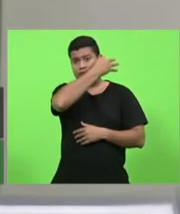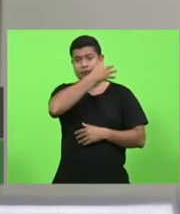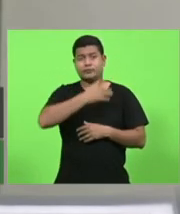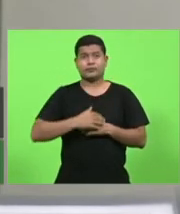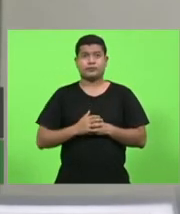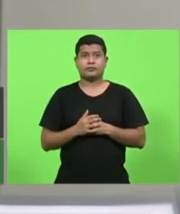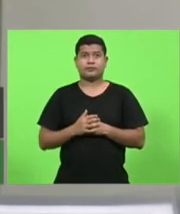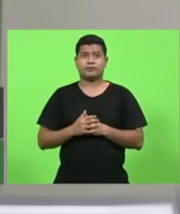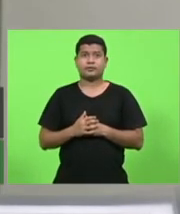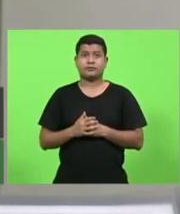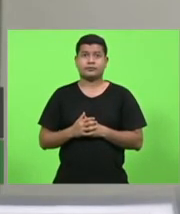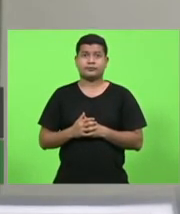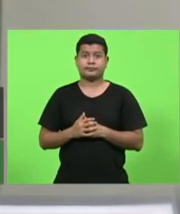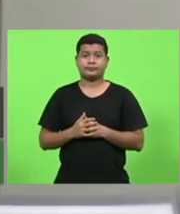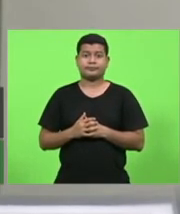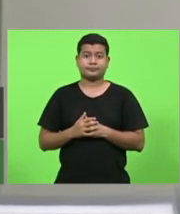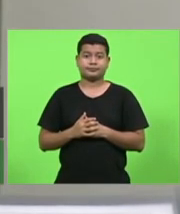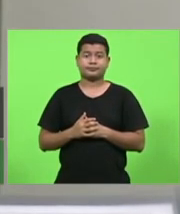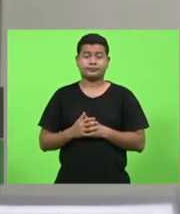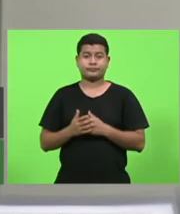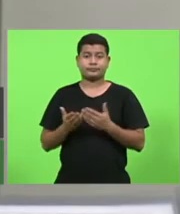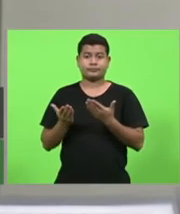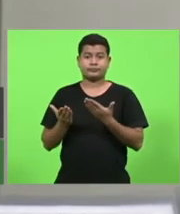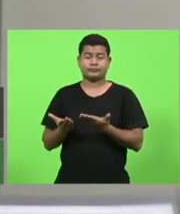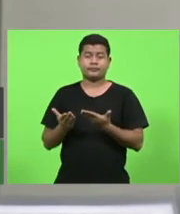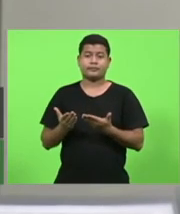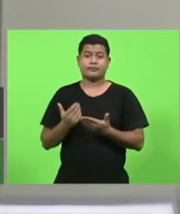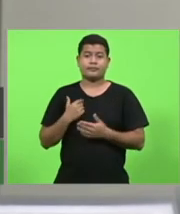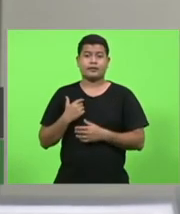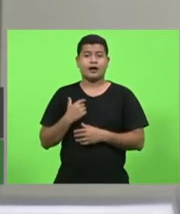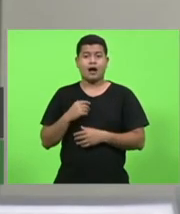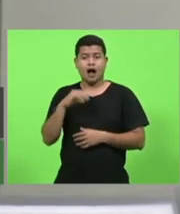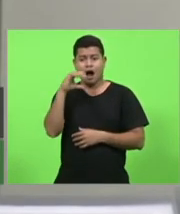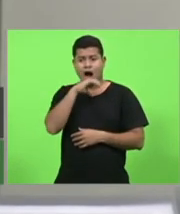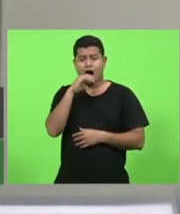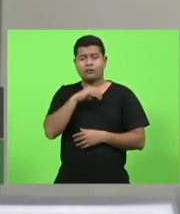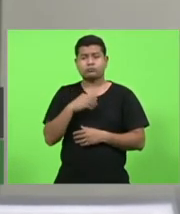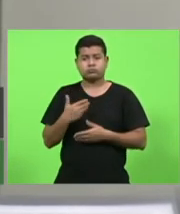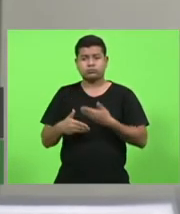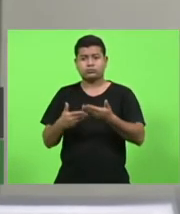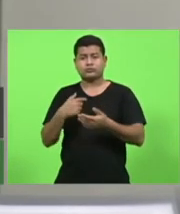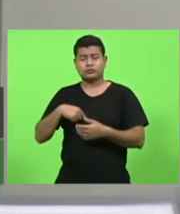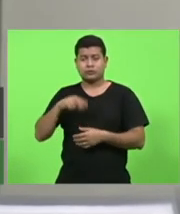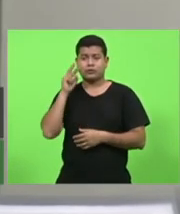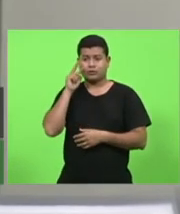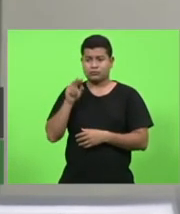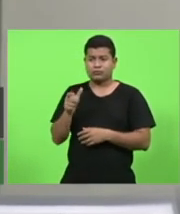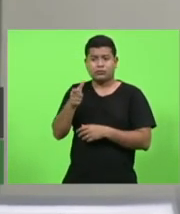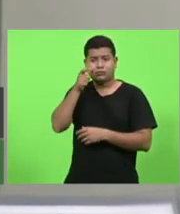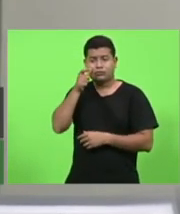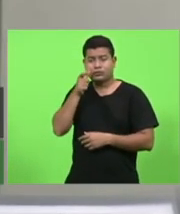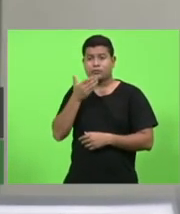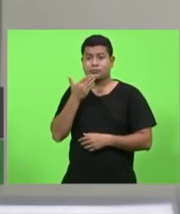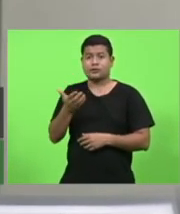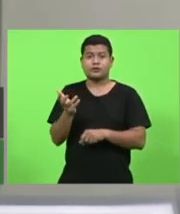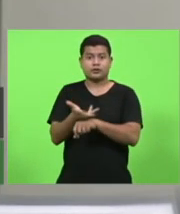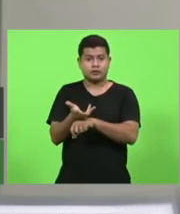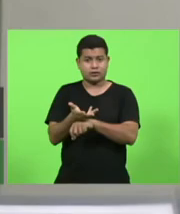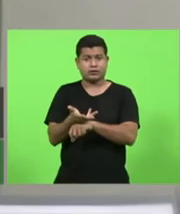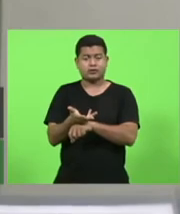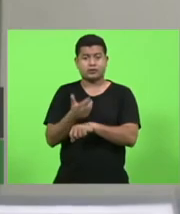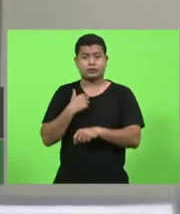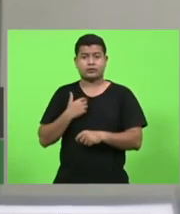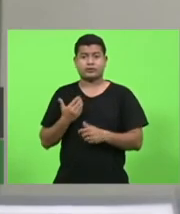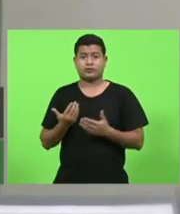que isso ocorra o mais brevemente possível. Vamos acompanhar o trâmite e vamos pedir celeridade,